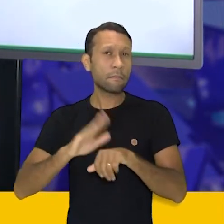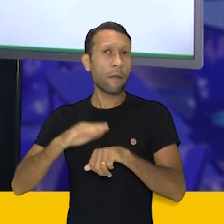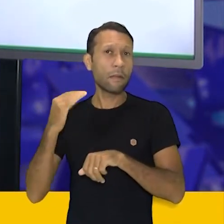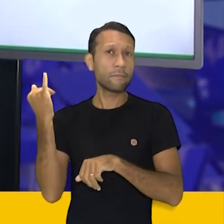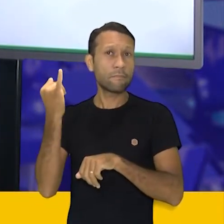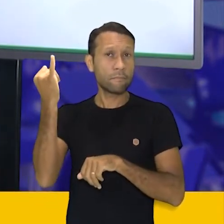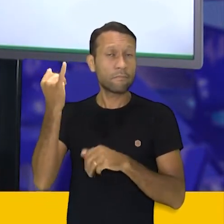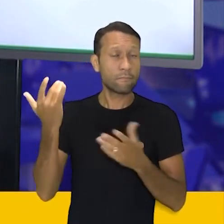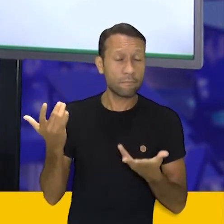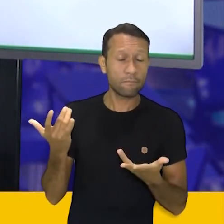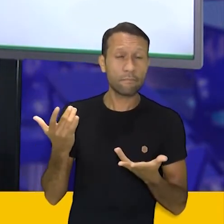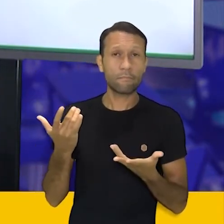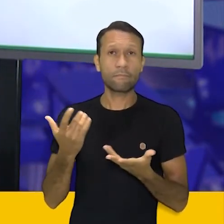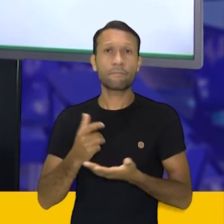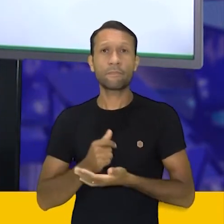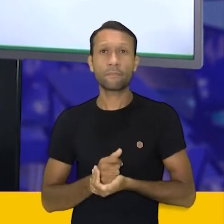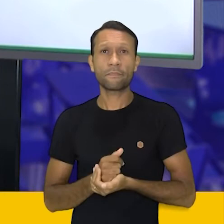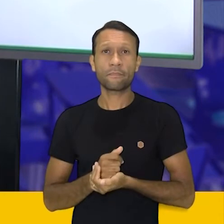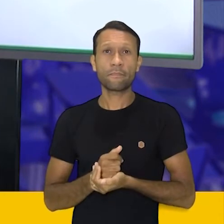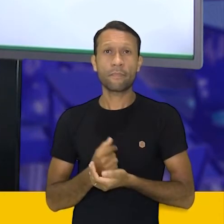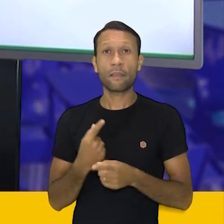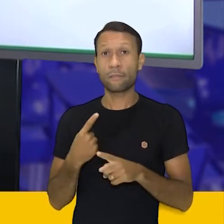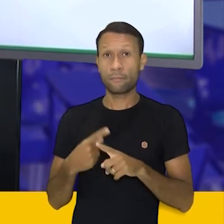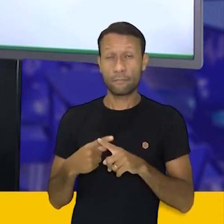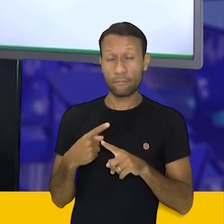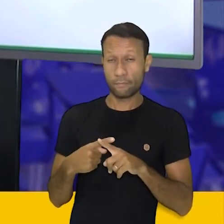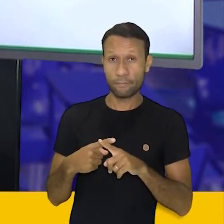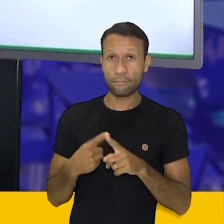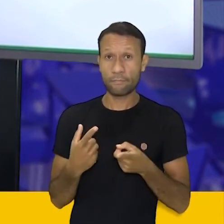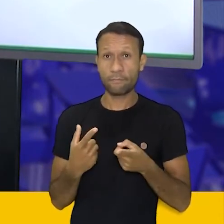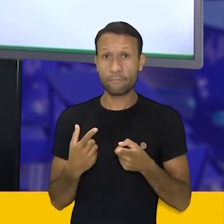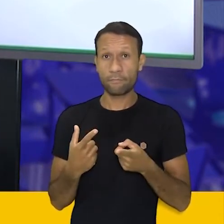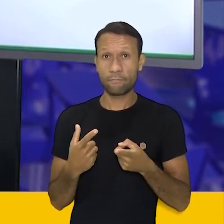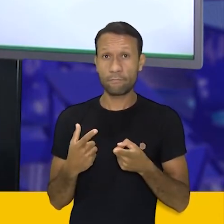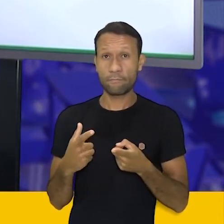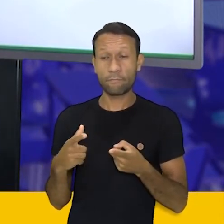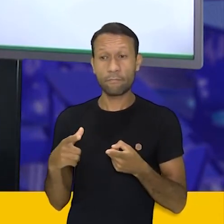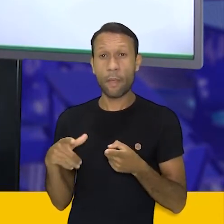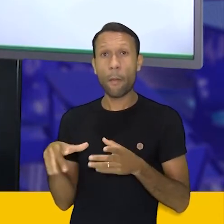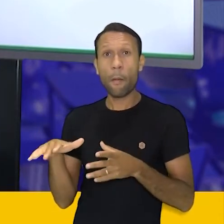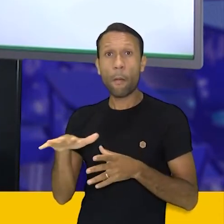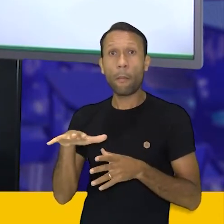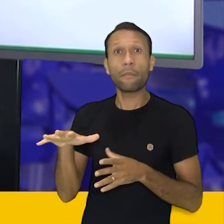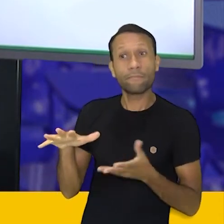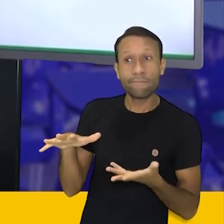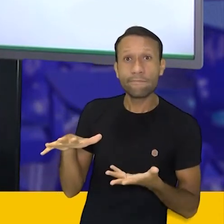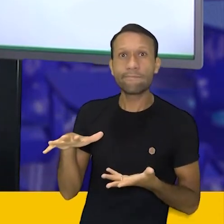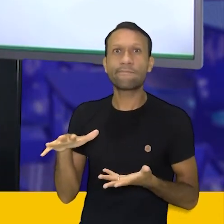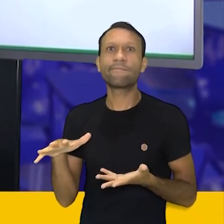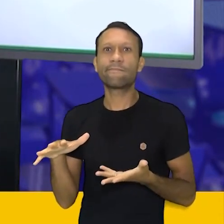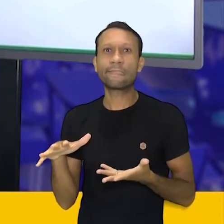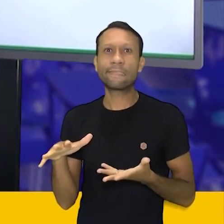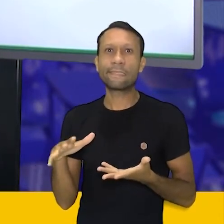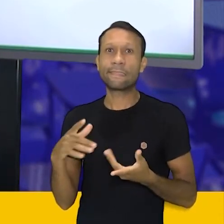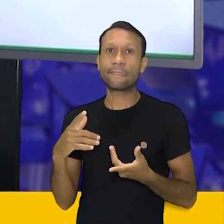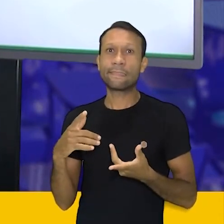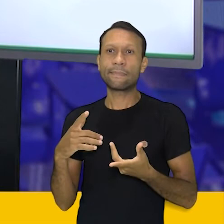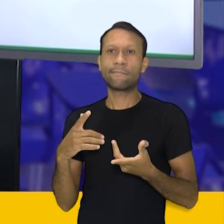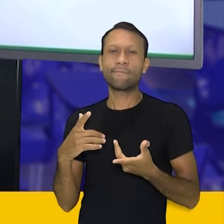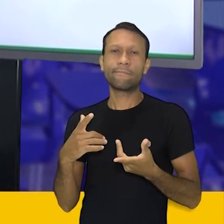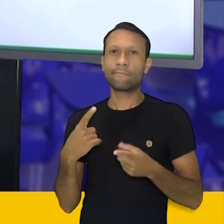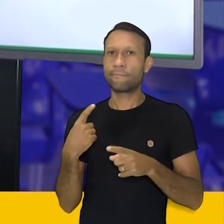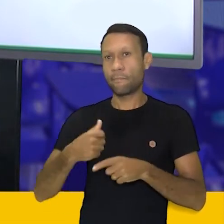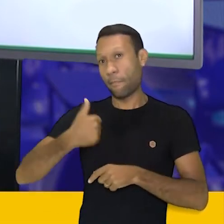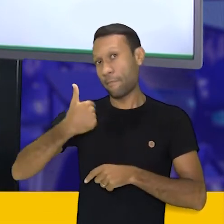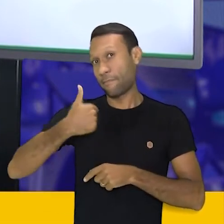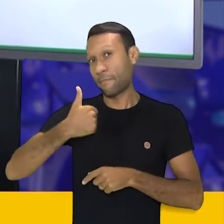indicam, os pesquisadores dizem, que talvez seja o ambiente mais sacrificado, talvez, depois da